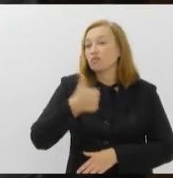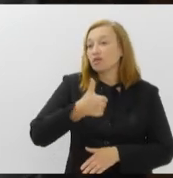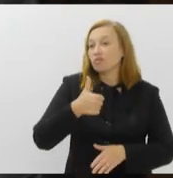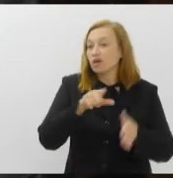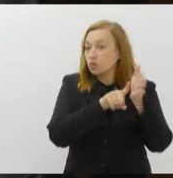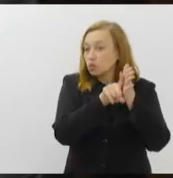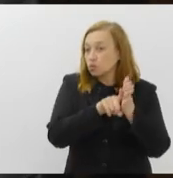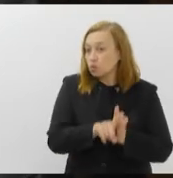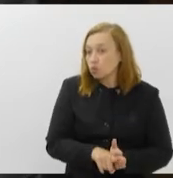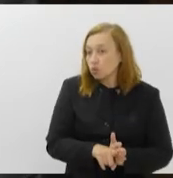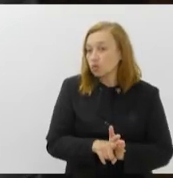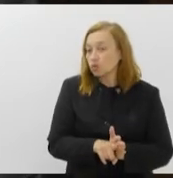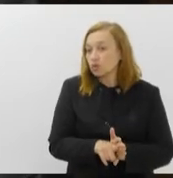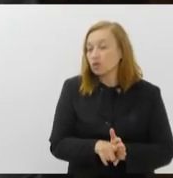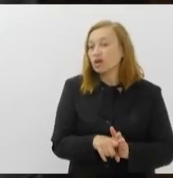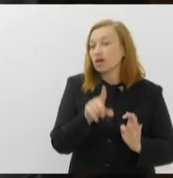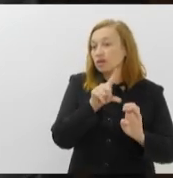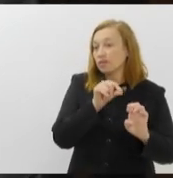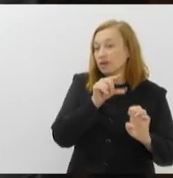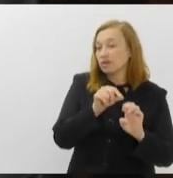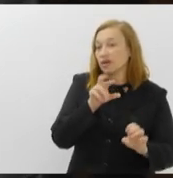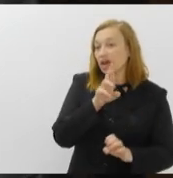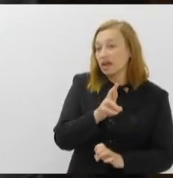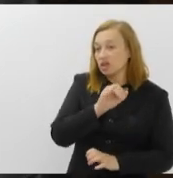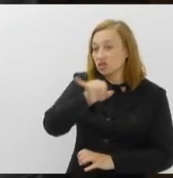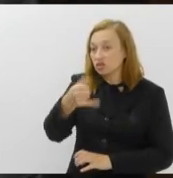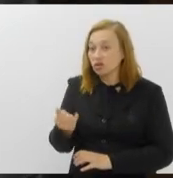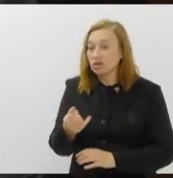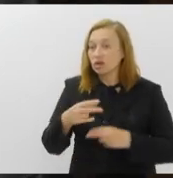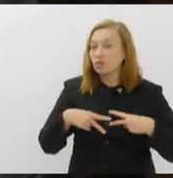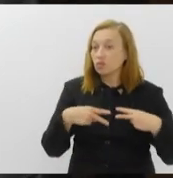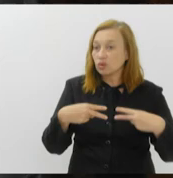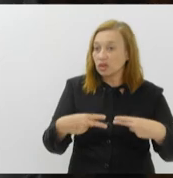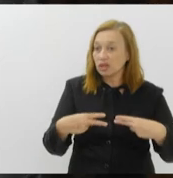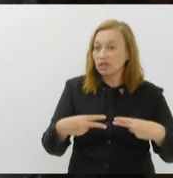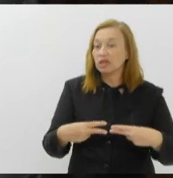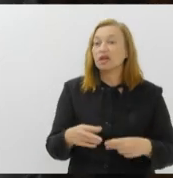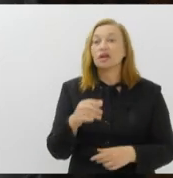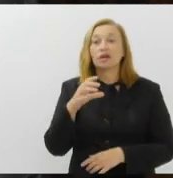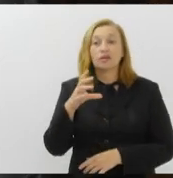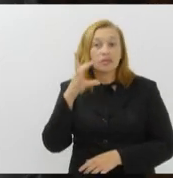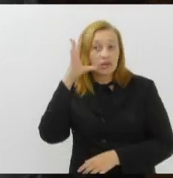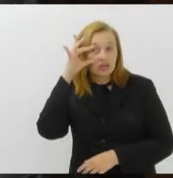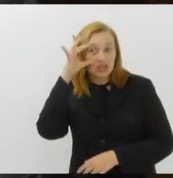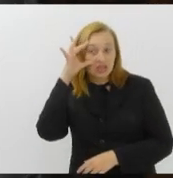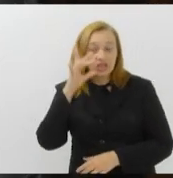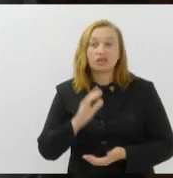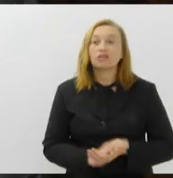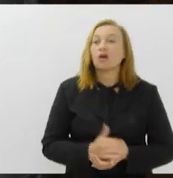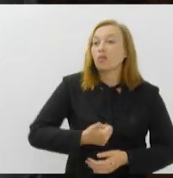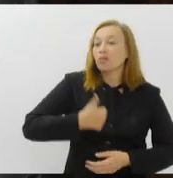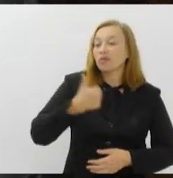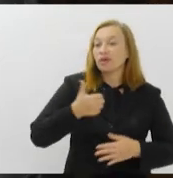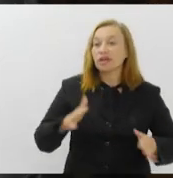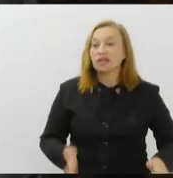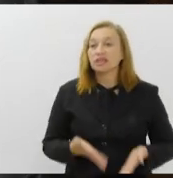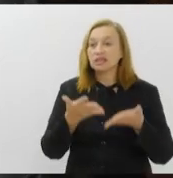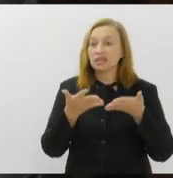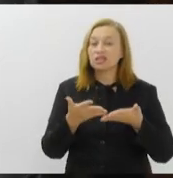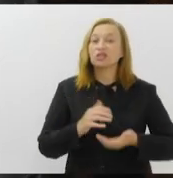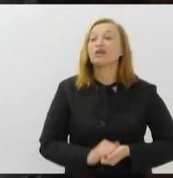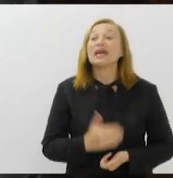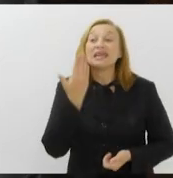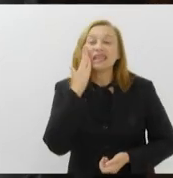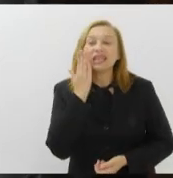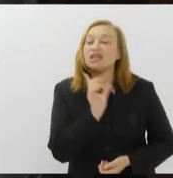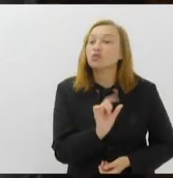foi o questionário Empreendedoras RJ, foi um link, foi pelo Instagram, foi uma primeira iniciativa,